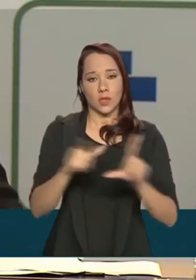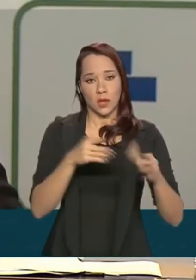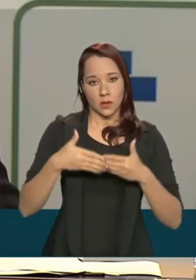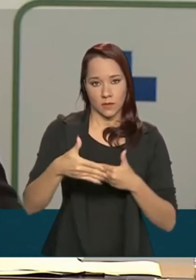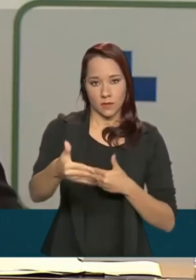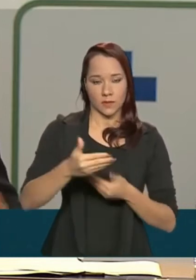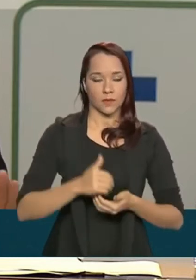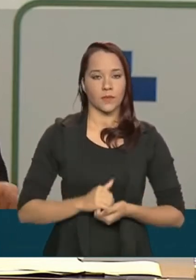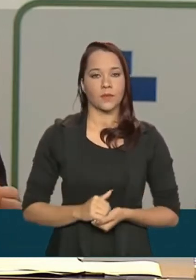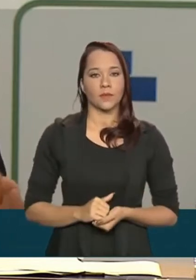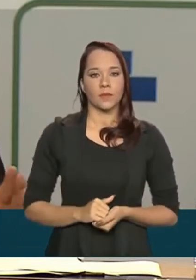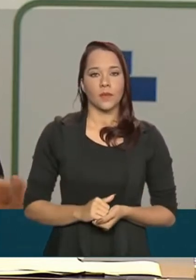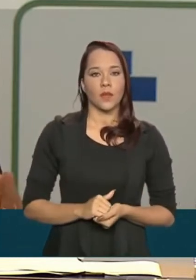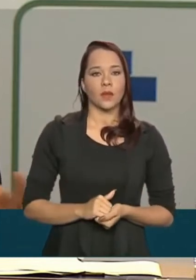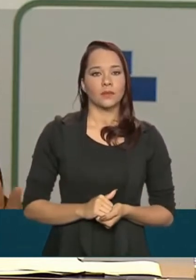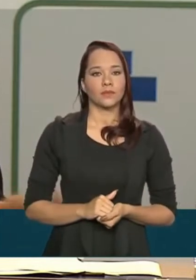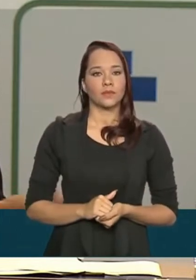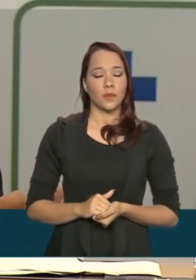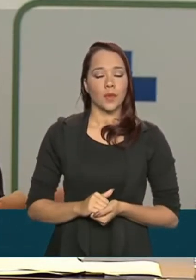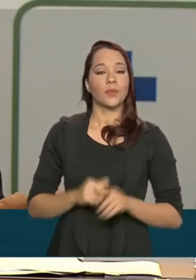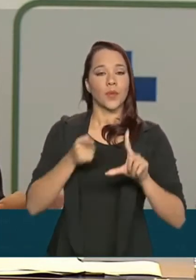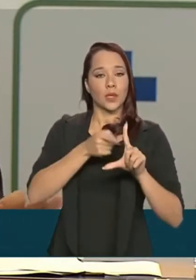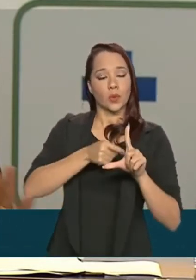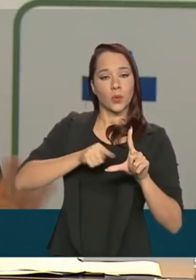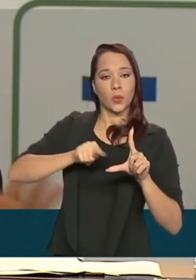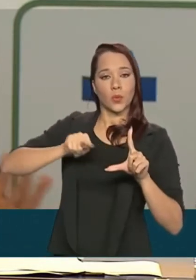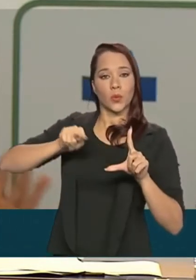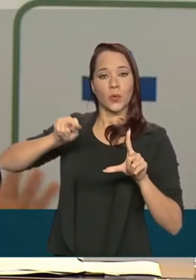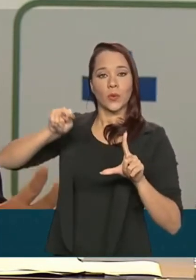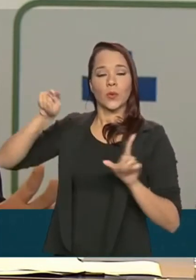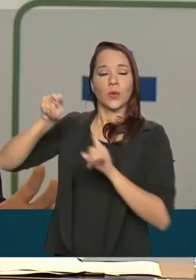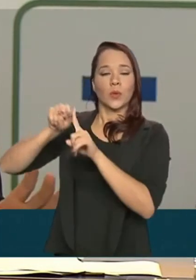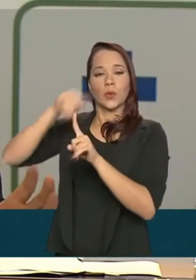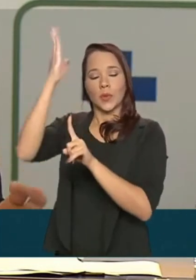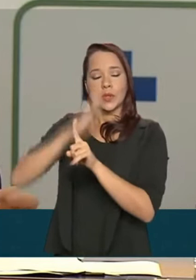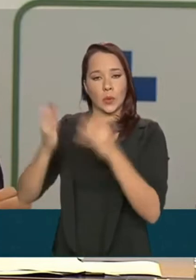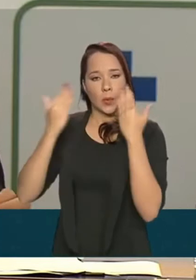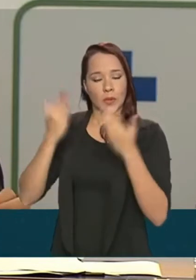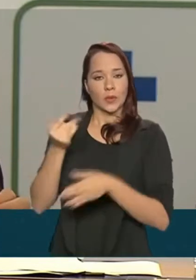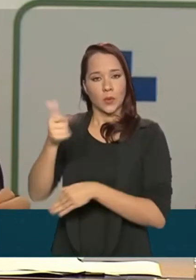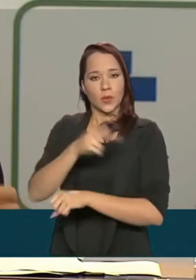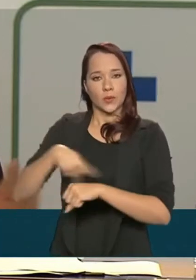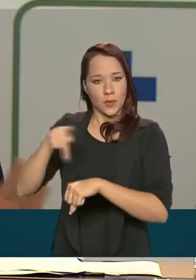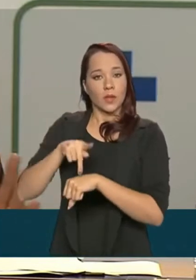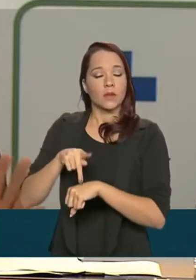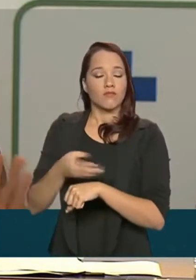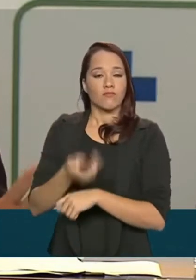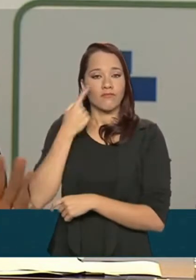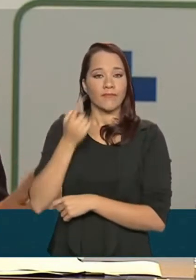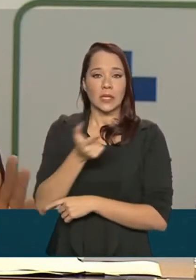frente. Essa é a curva isolada do Brasil, né, sem comparar com outros países. A gente, desde